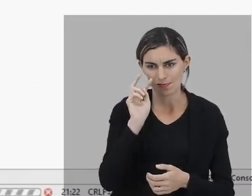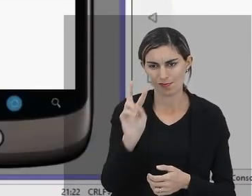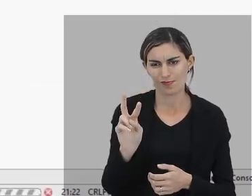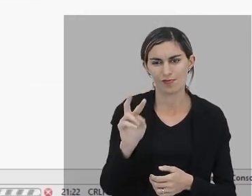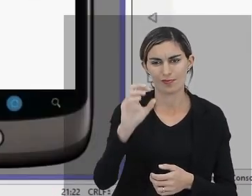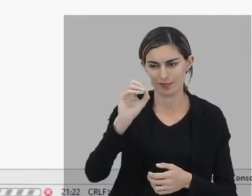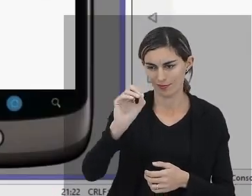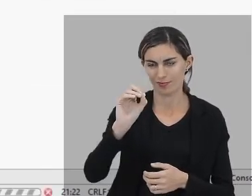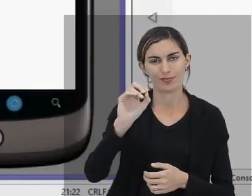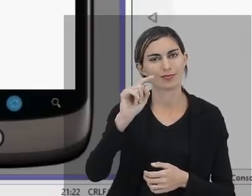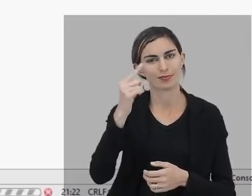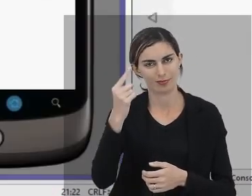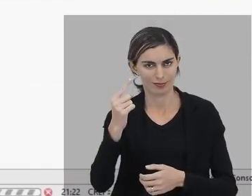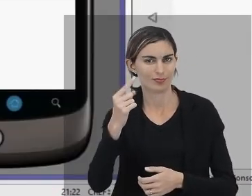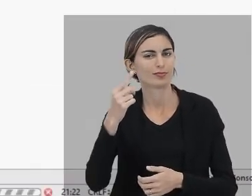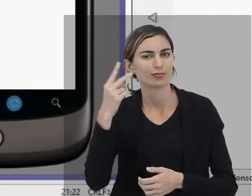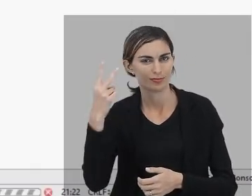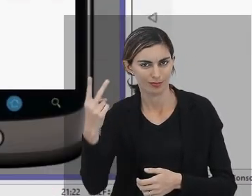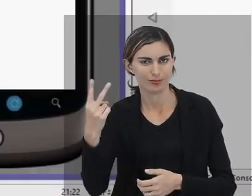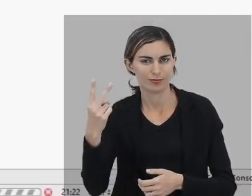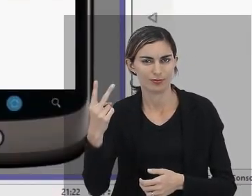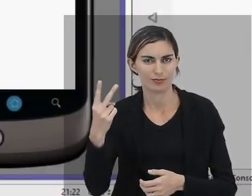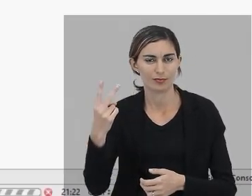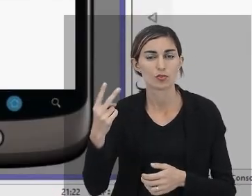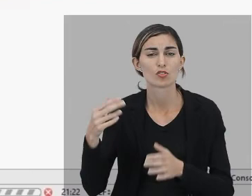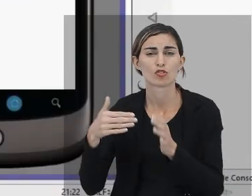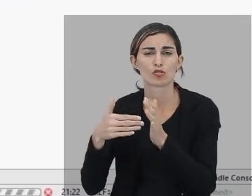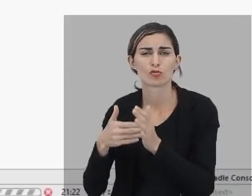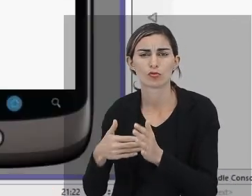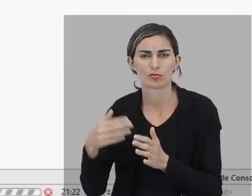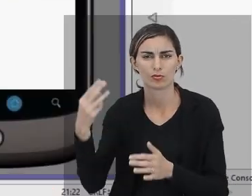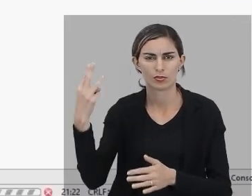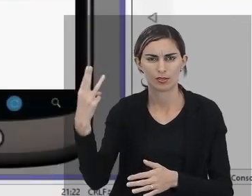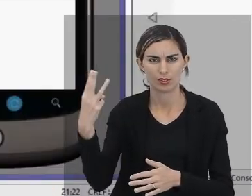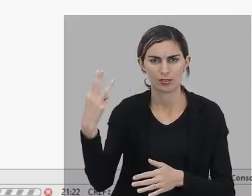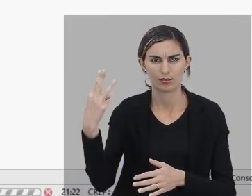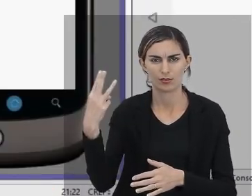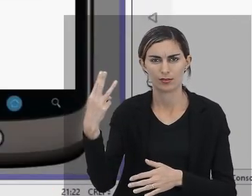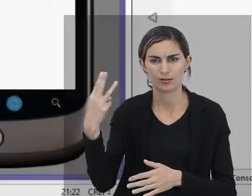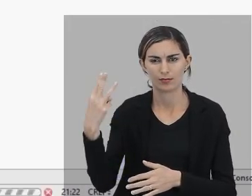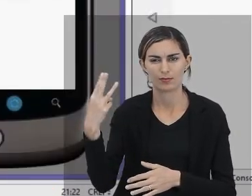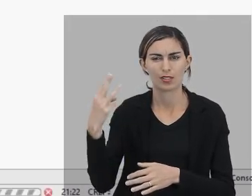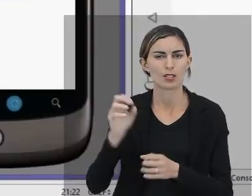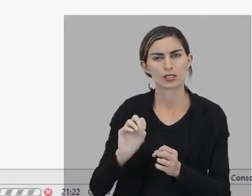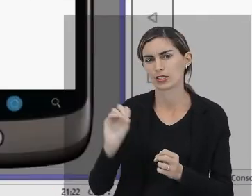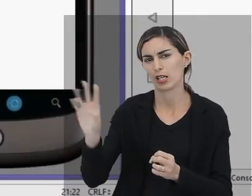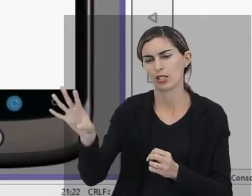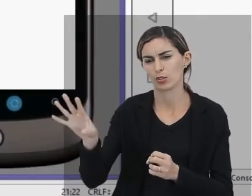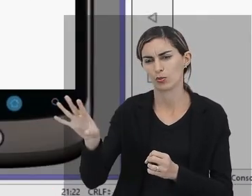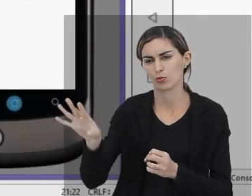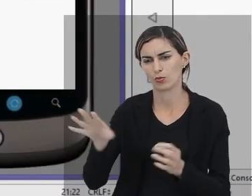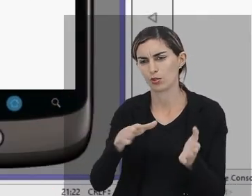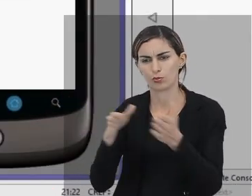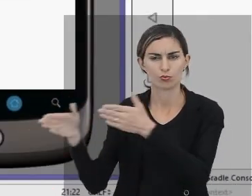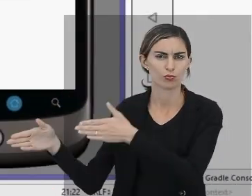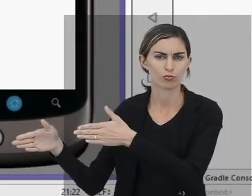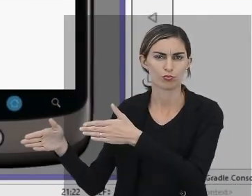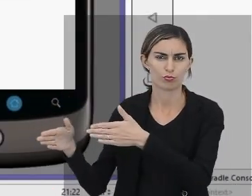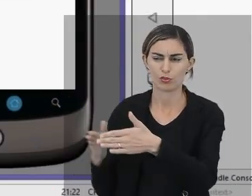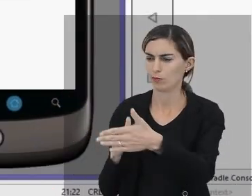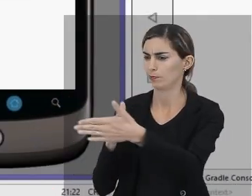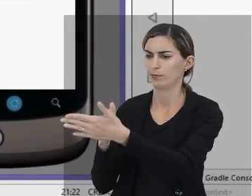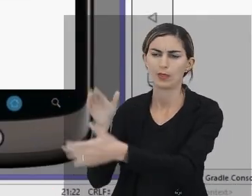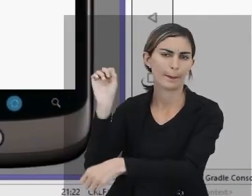Observe que ele fez 0, 1, 2, e quando chegou no 3, ele saiu do laço for,